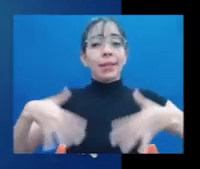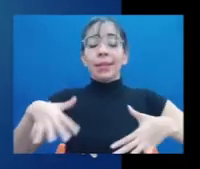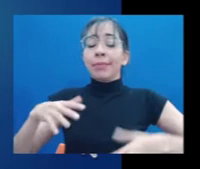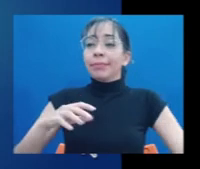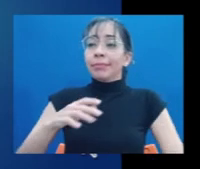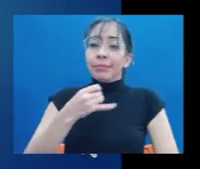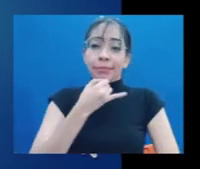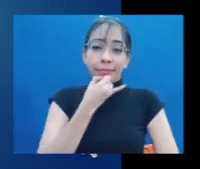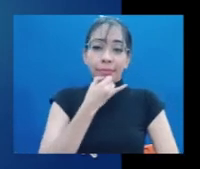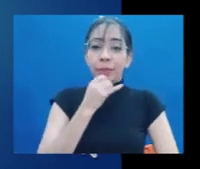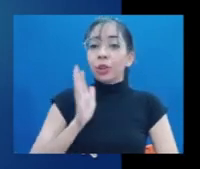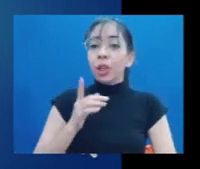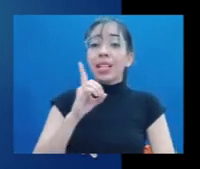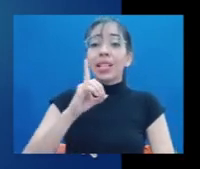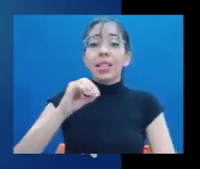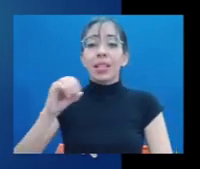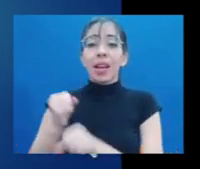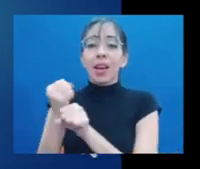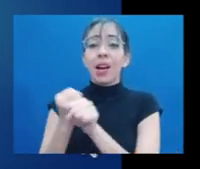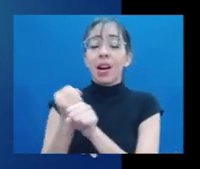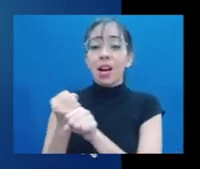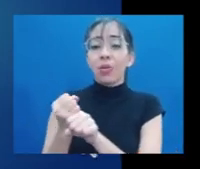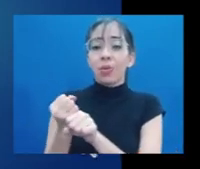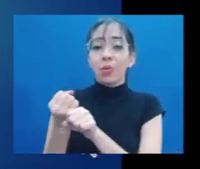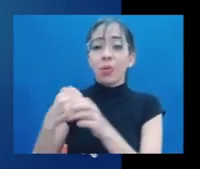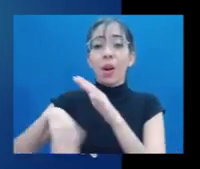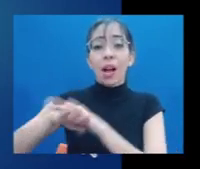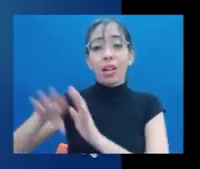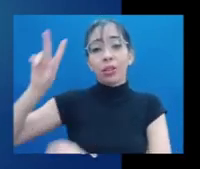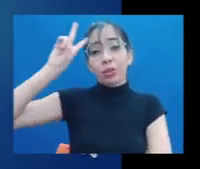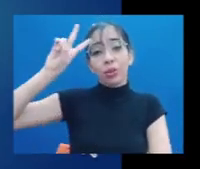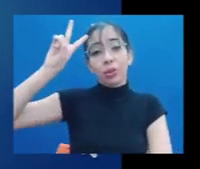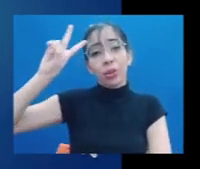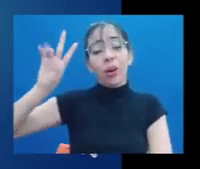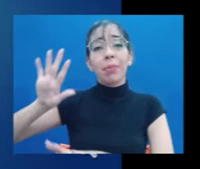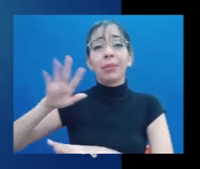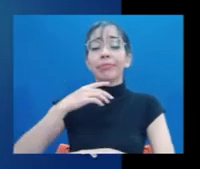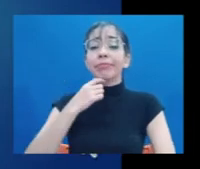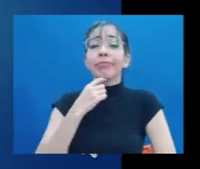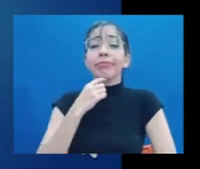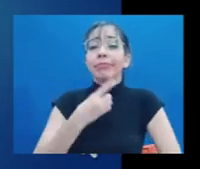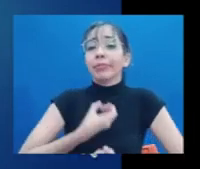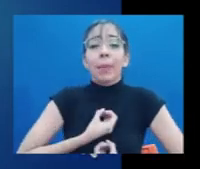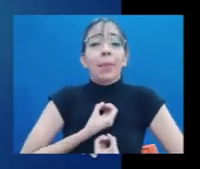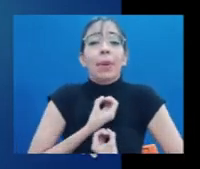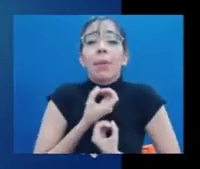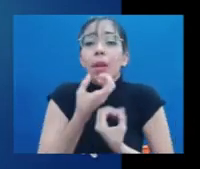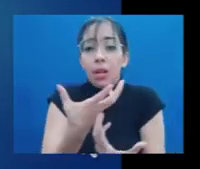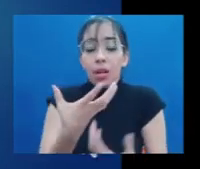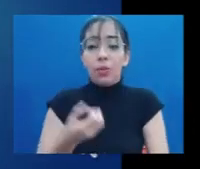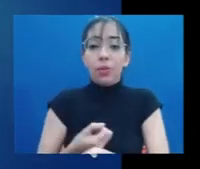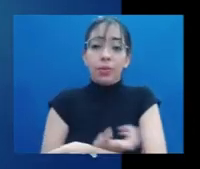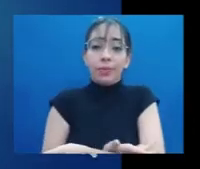aí o fato, e o que ele afirmou que são 100 anos de história, que na realidade foram perdidos, e que ele não tinha mais nem palavras, né, do que falar